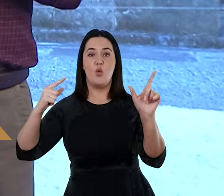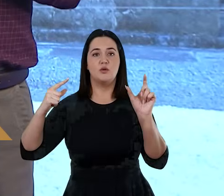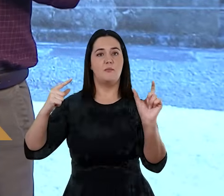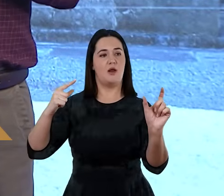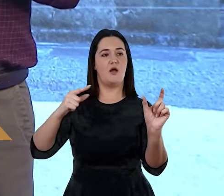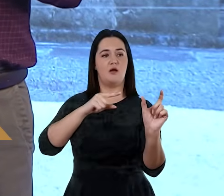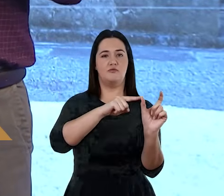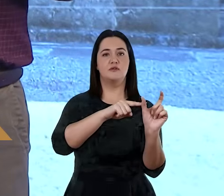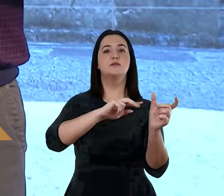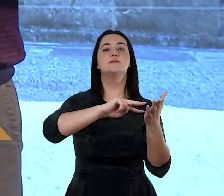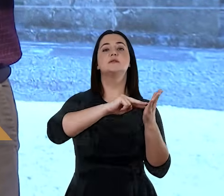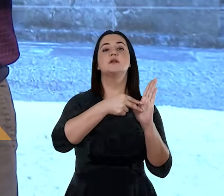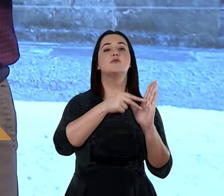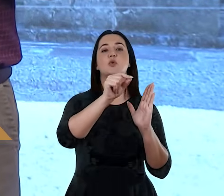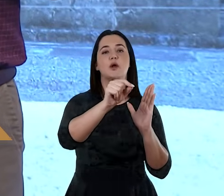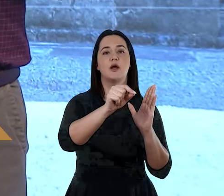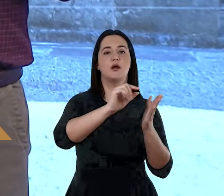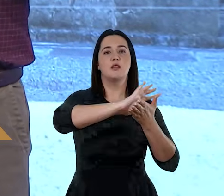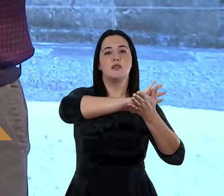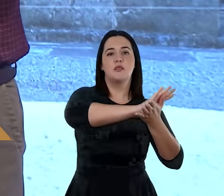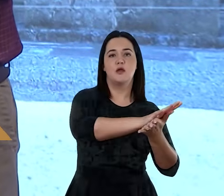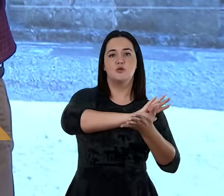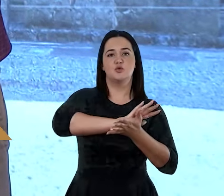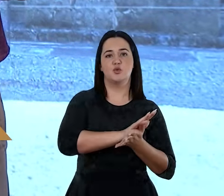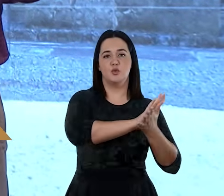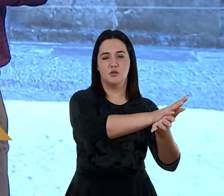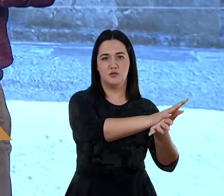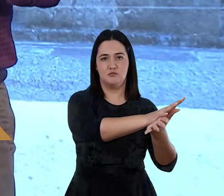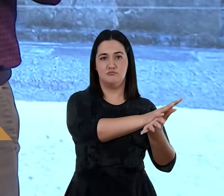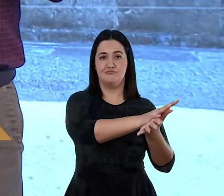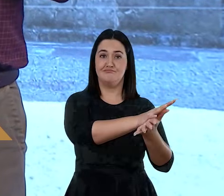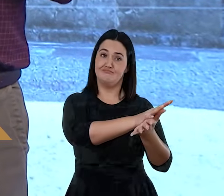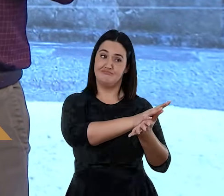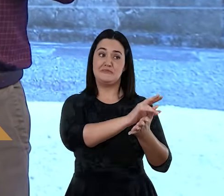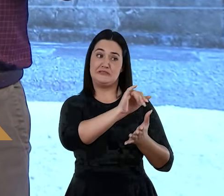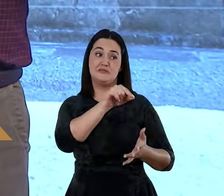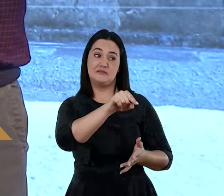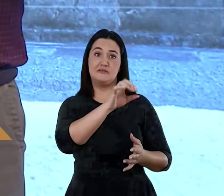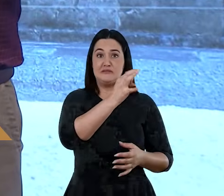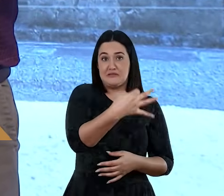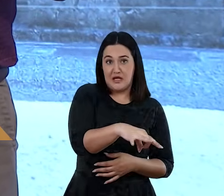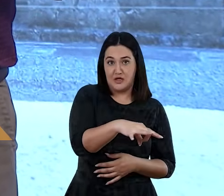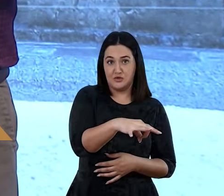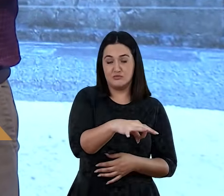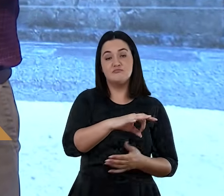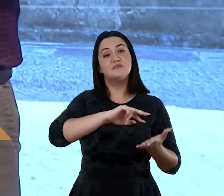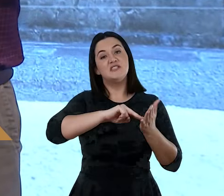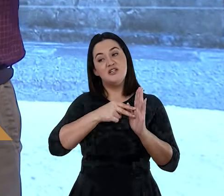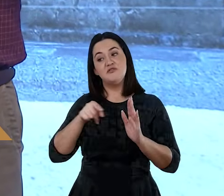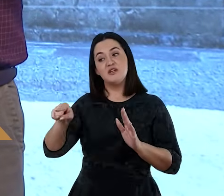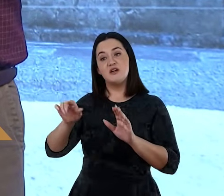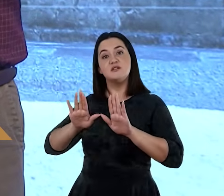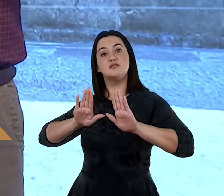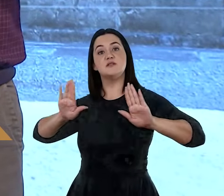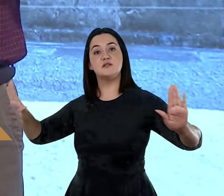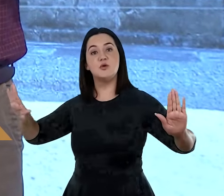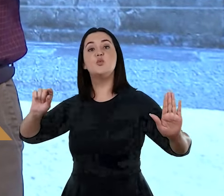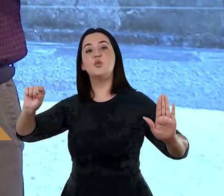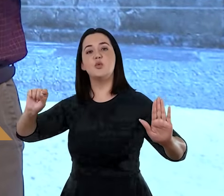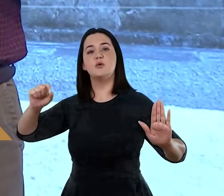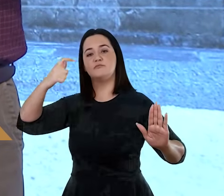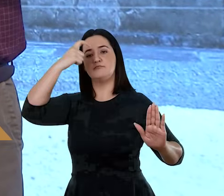hebraico, mas sim de Shamam, que significa destruir. Se essa sugestão estiver correta, então Sansão